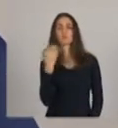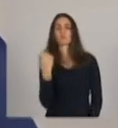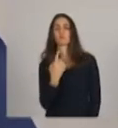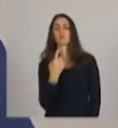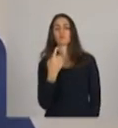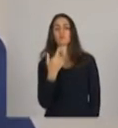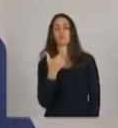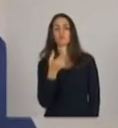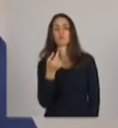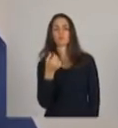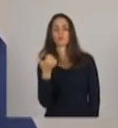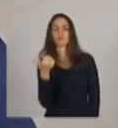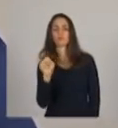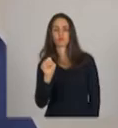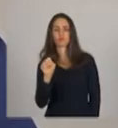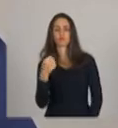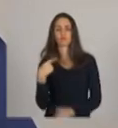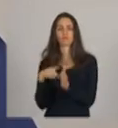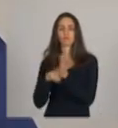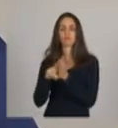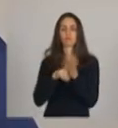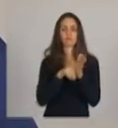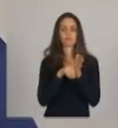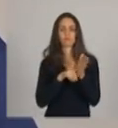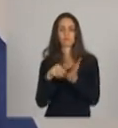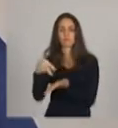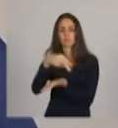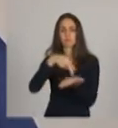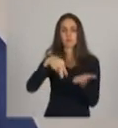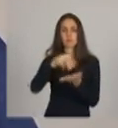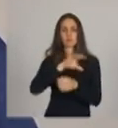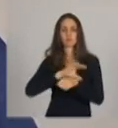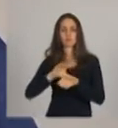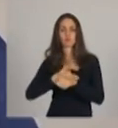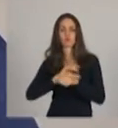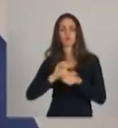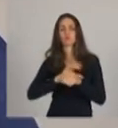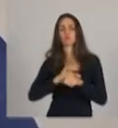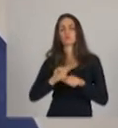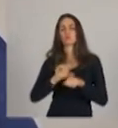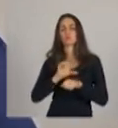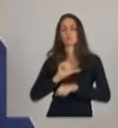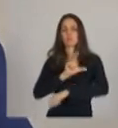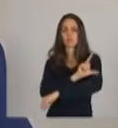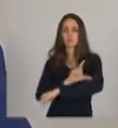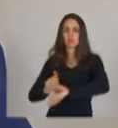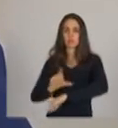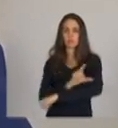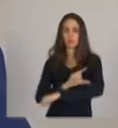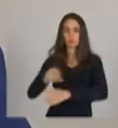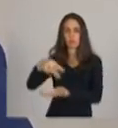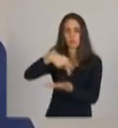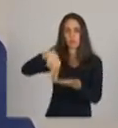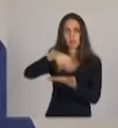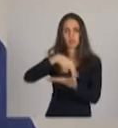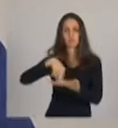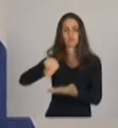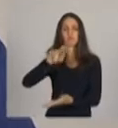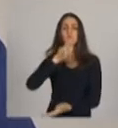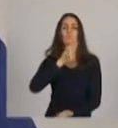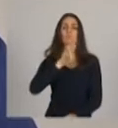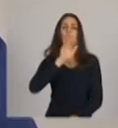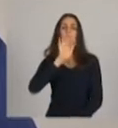seus estudos na dança ao ingressar no curso de licenciatura em dança pela Universidade Federal